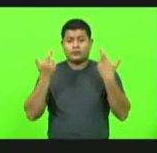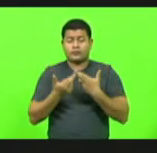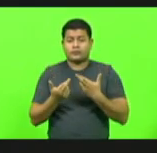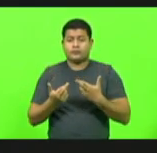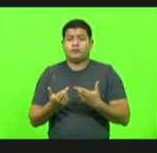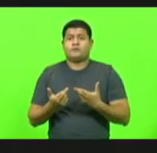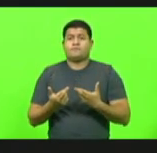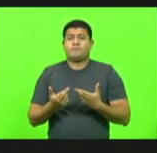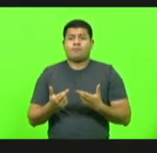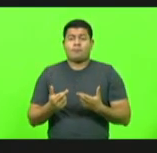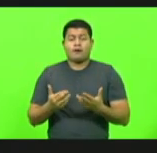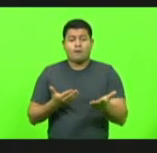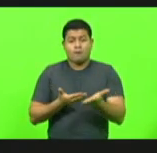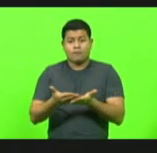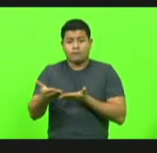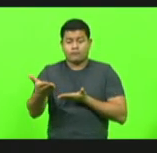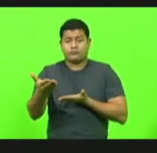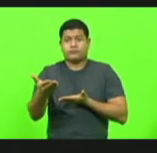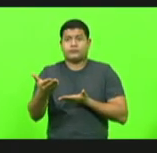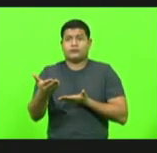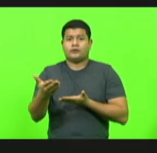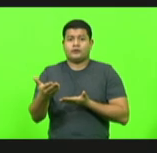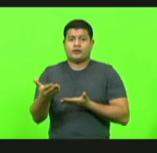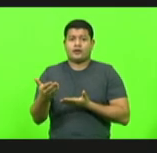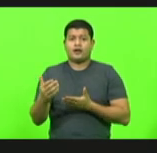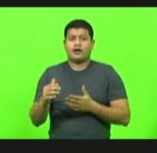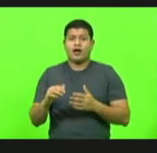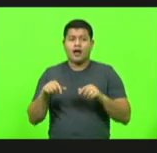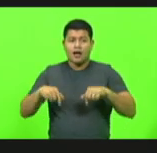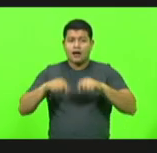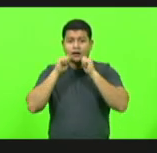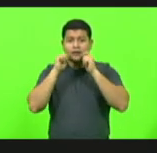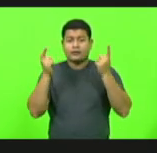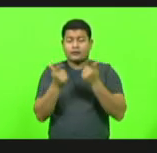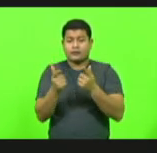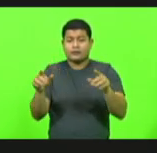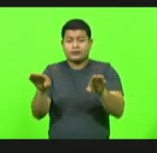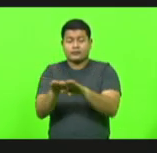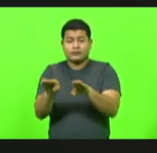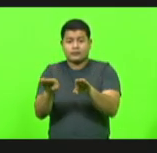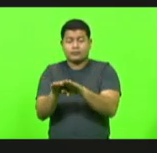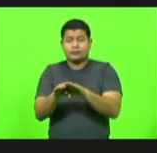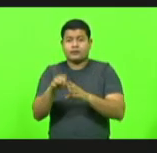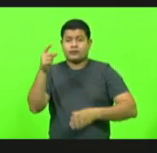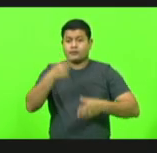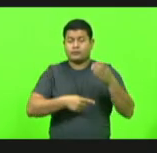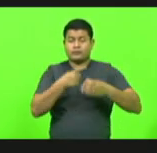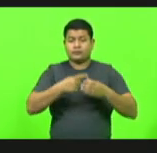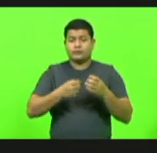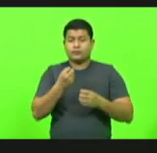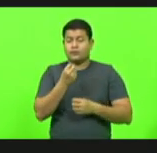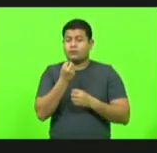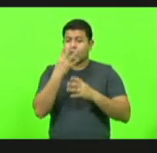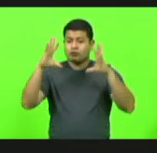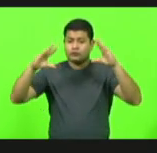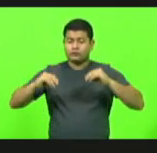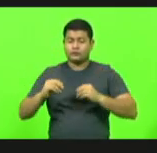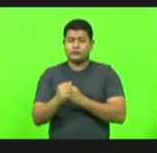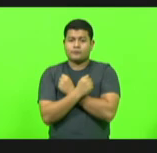acontecer, desde o pessoal da Assembleia, e também o pessoal da comissão. Muito boa noite, um abraço.